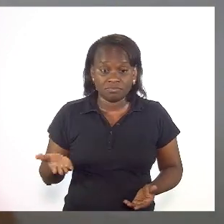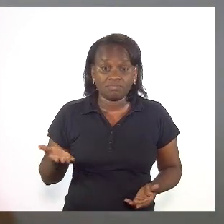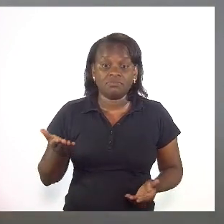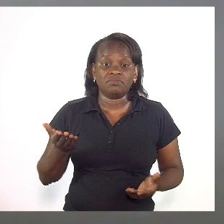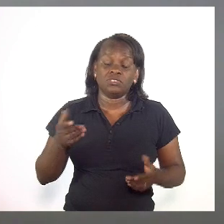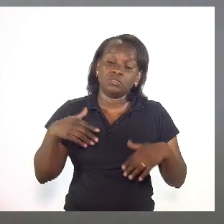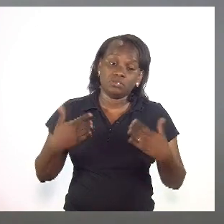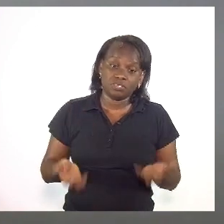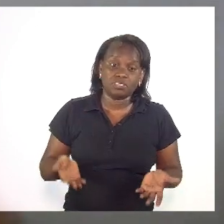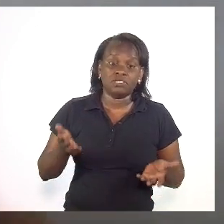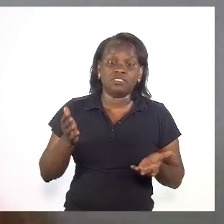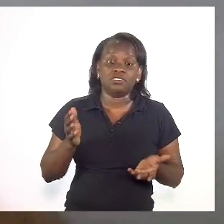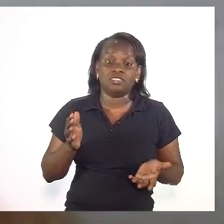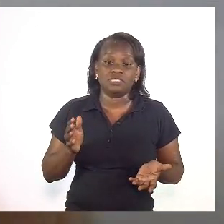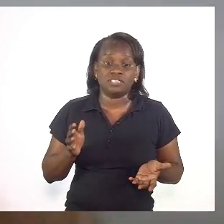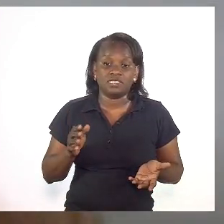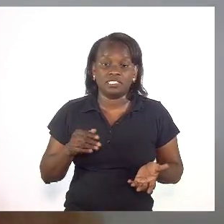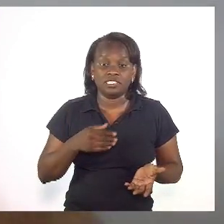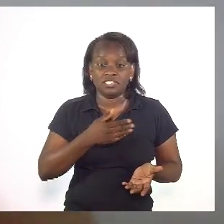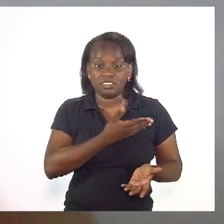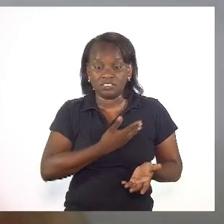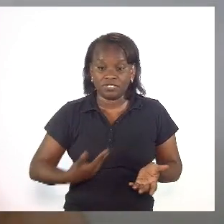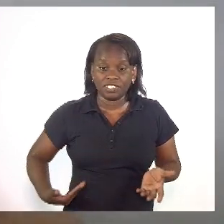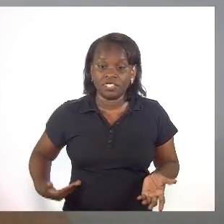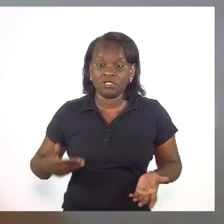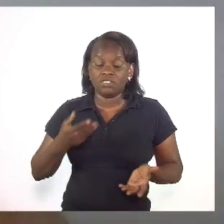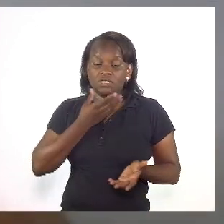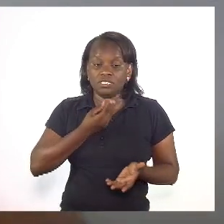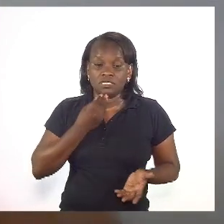ou seja, tá, o governador